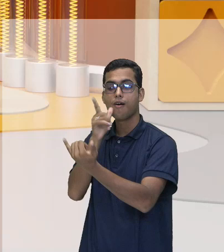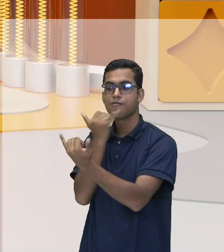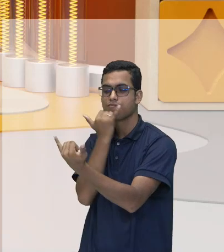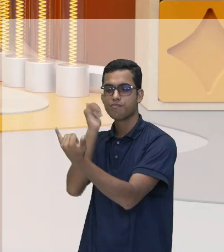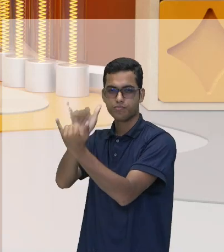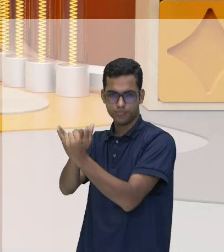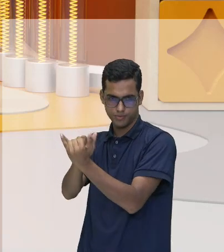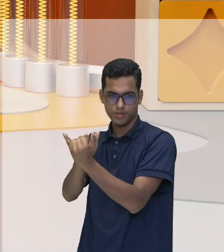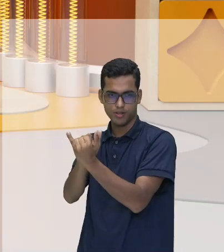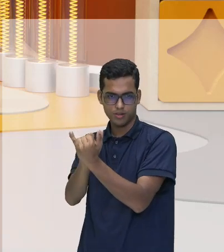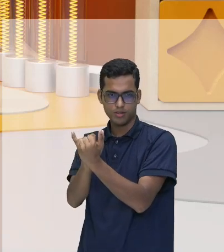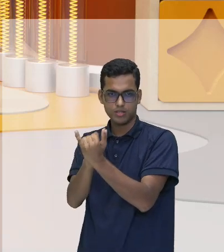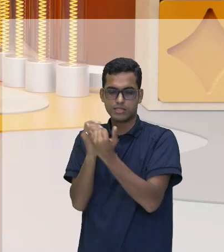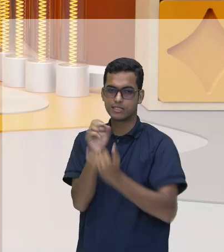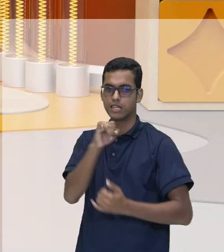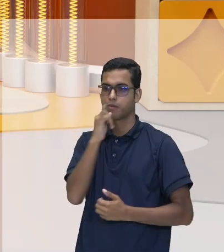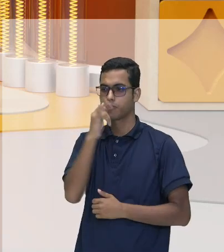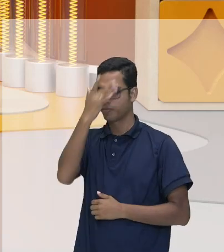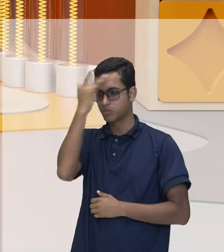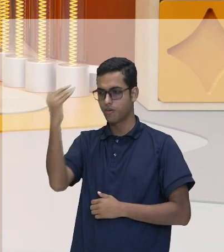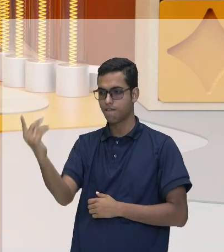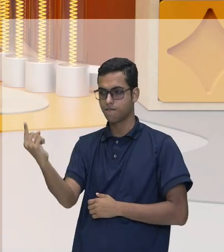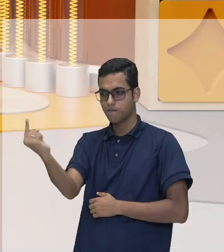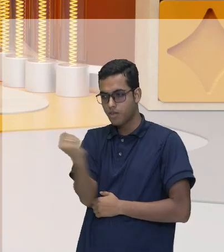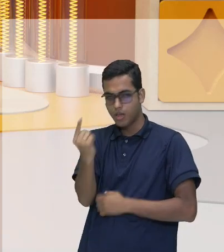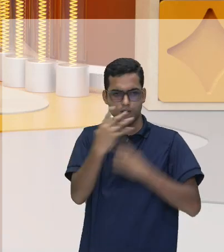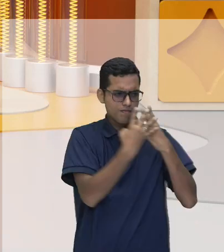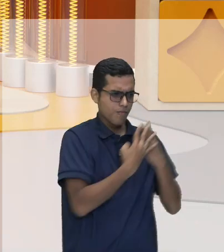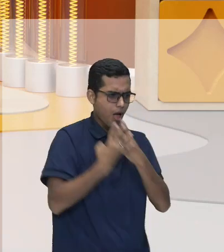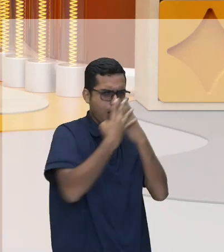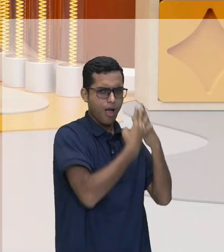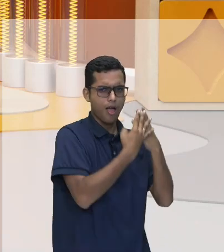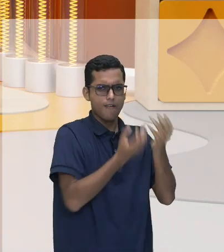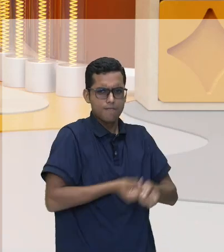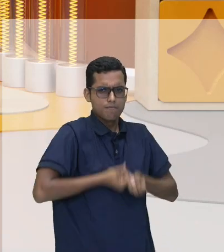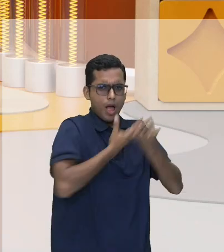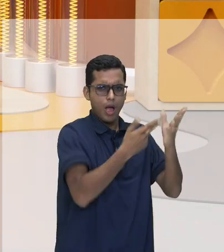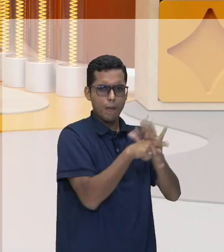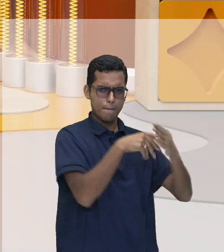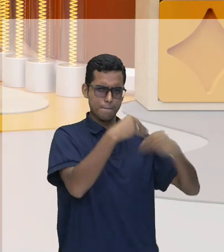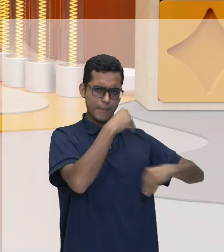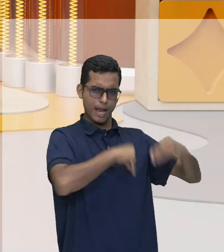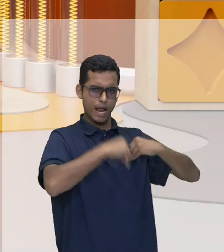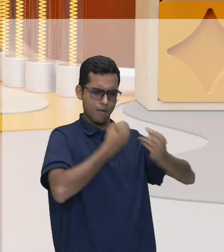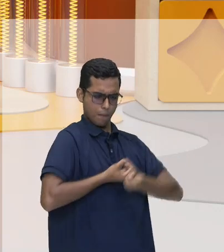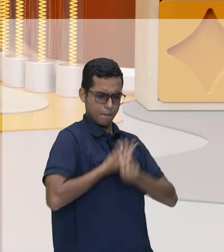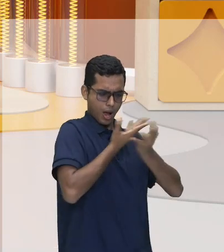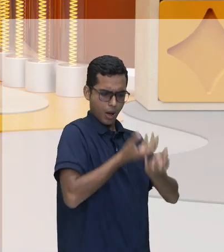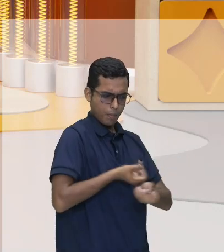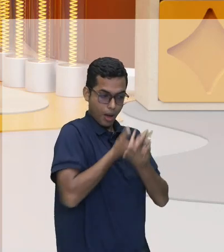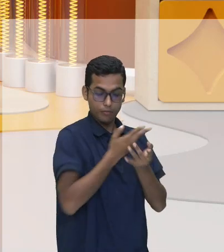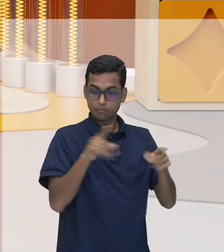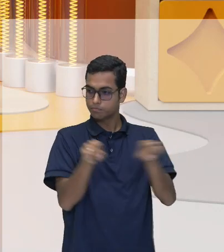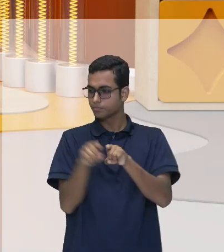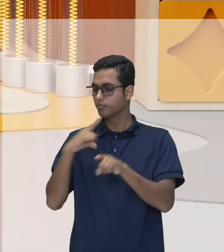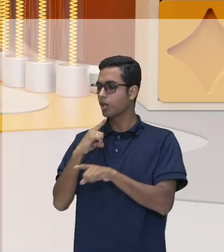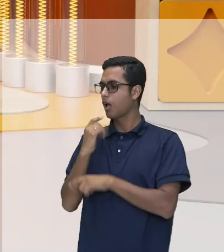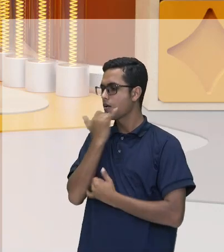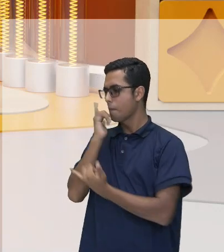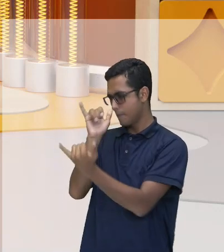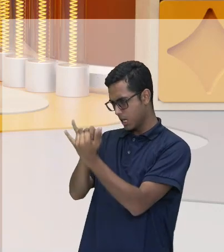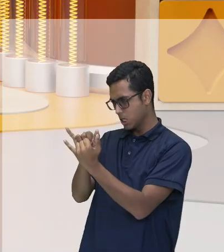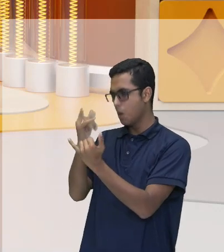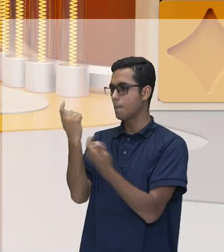Portugal sair na frente nessa corrida por essas rotas alternativas. Então, os portugueses, eles vão